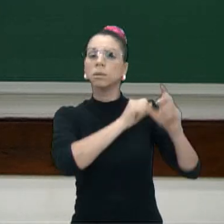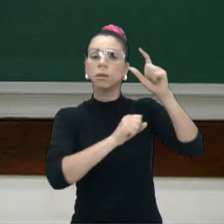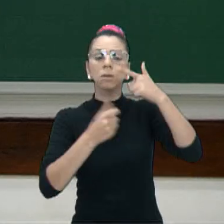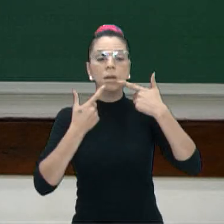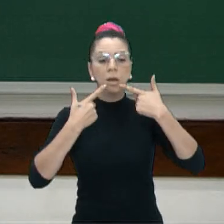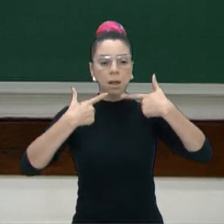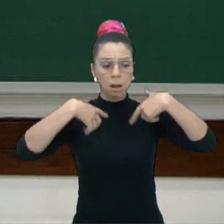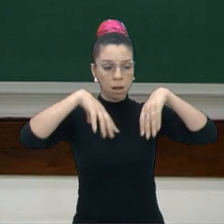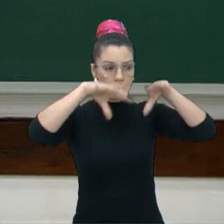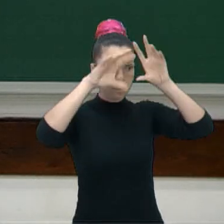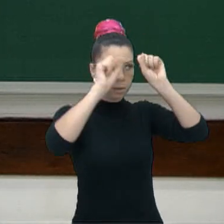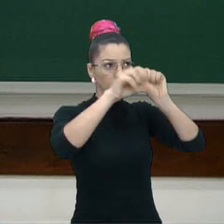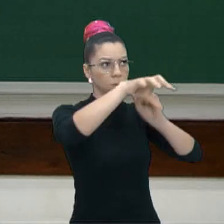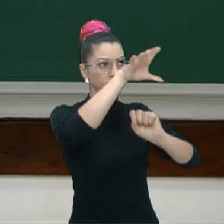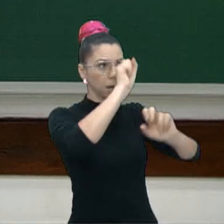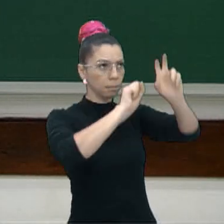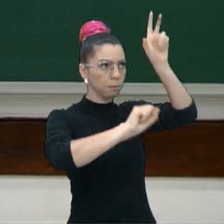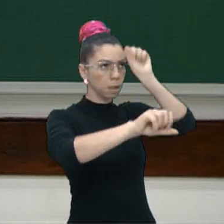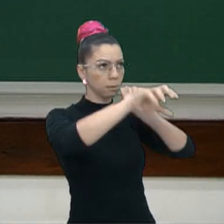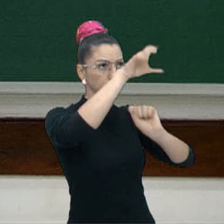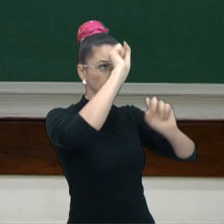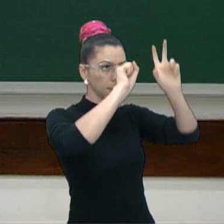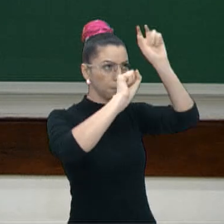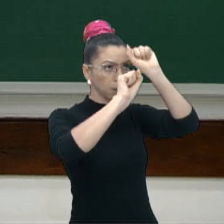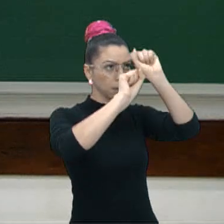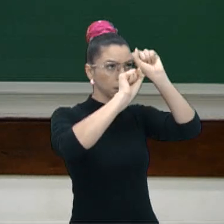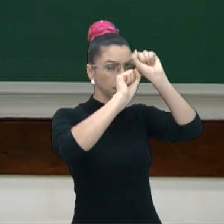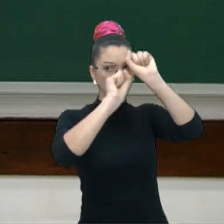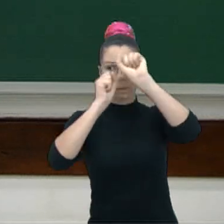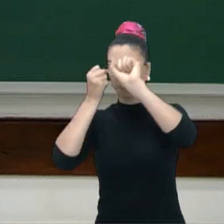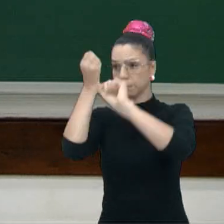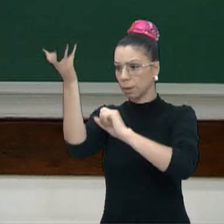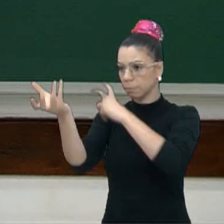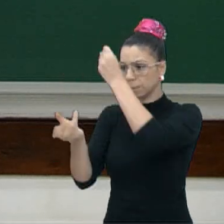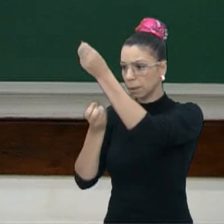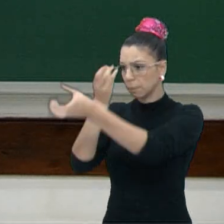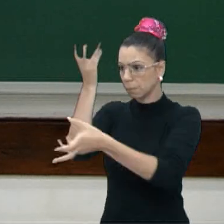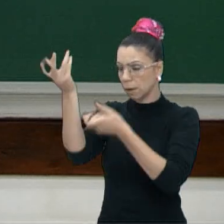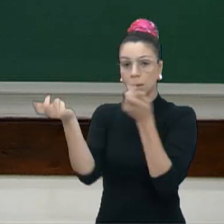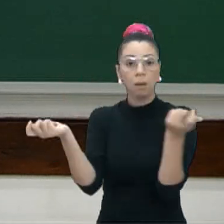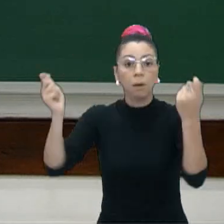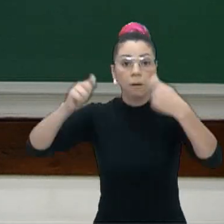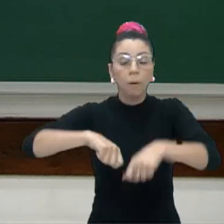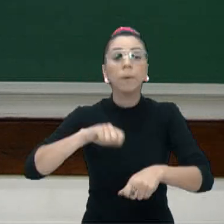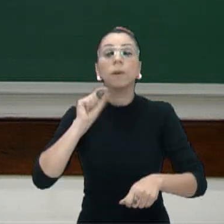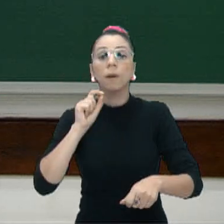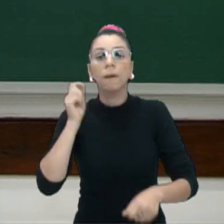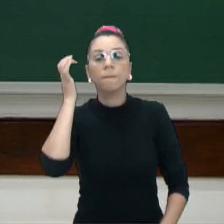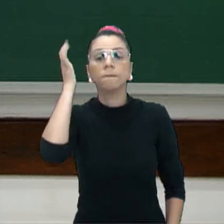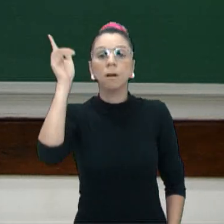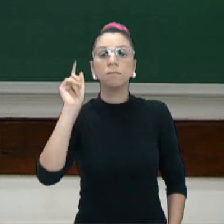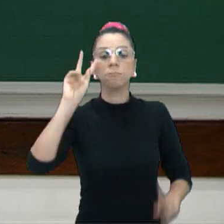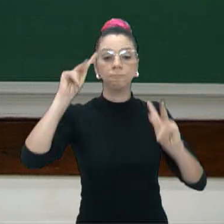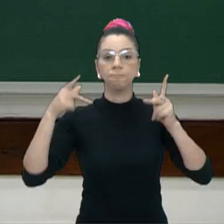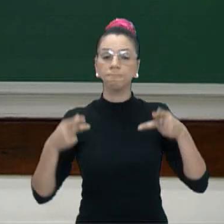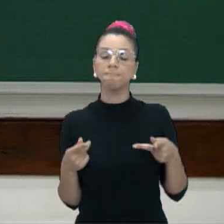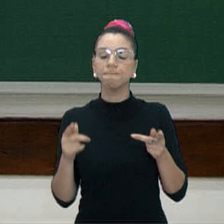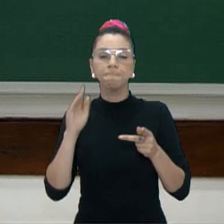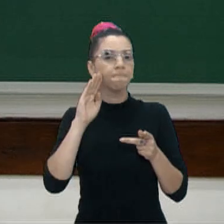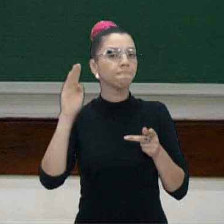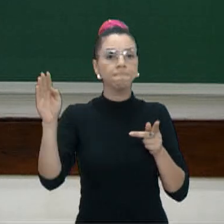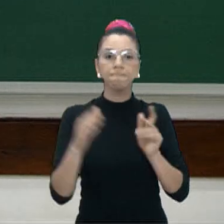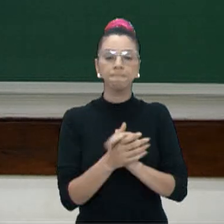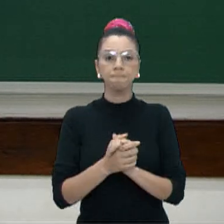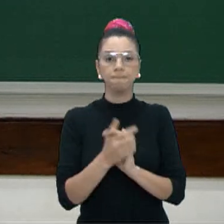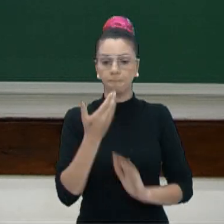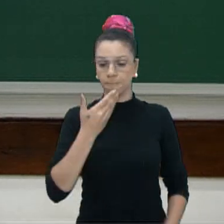partir dessa linguagem, dessas informações recebidas. E é essa capacidade que torna fácil que o ser humano, principalmente